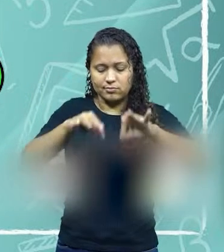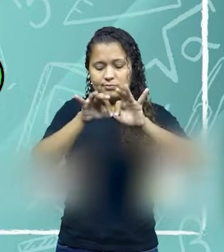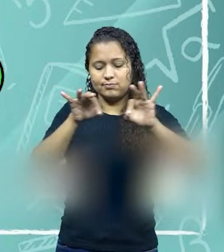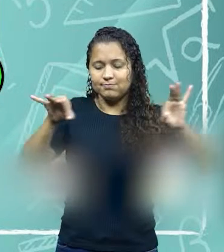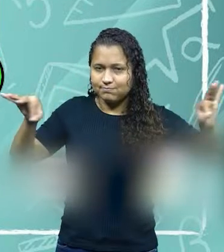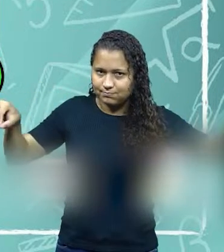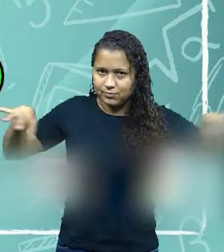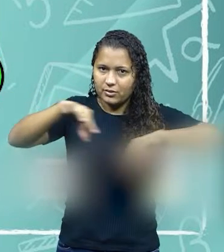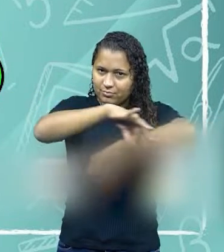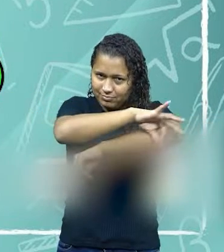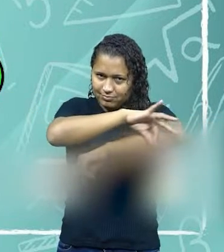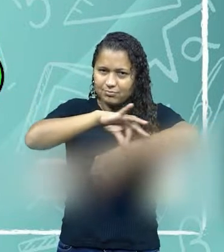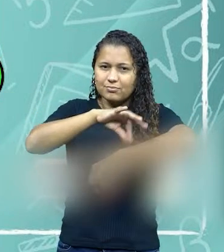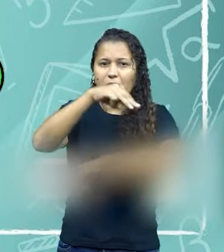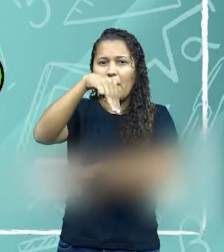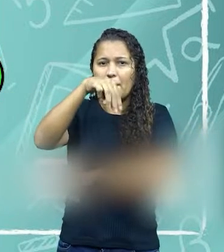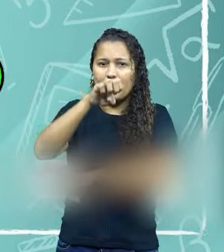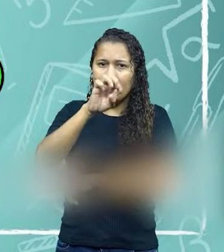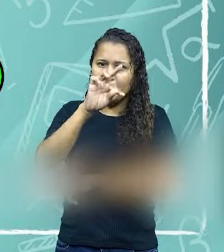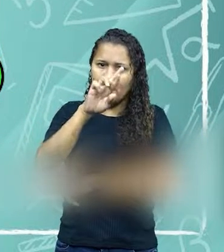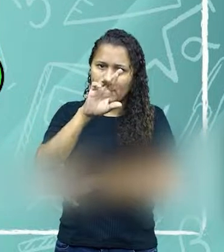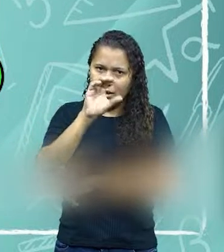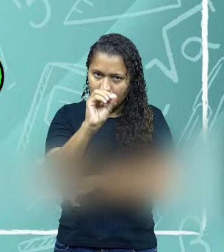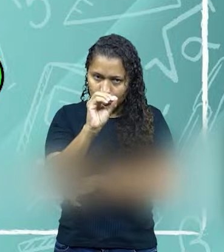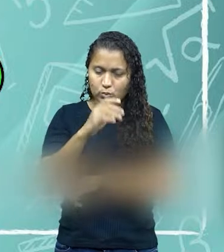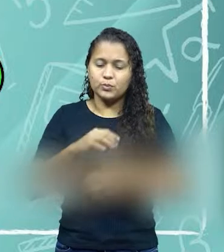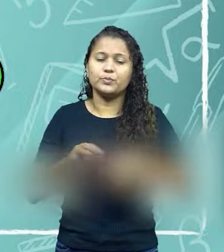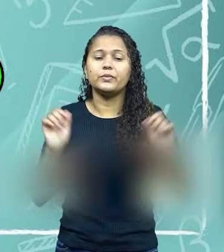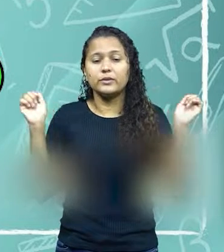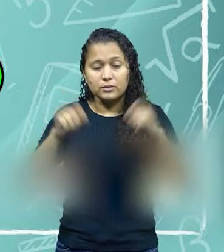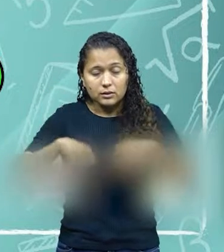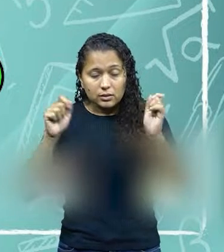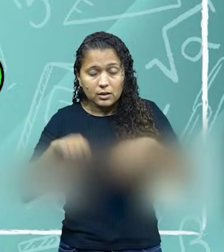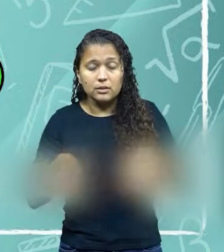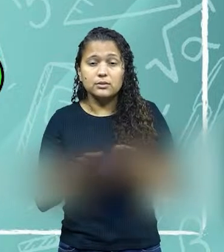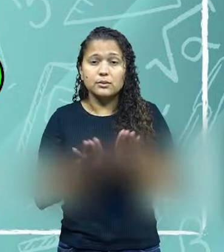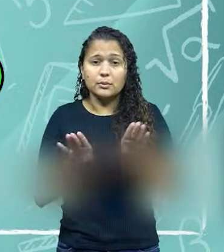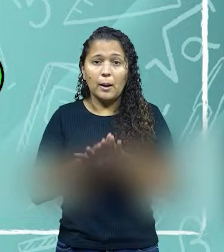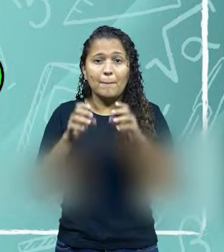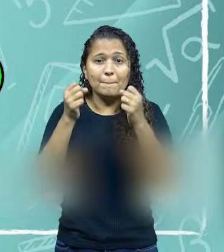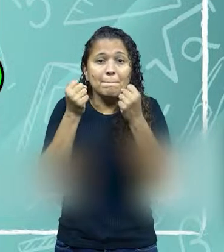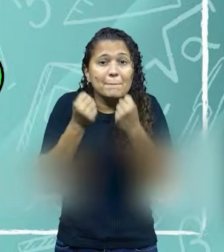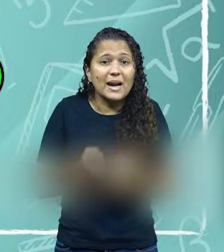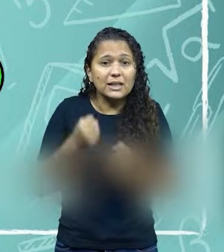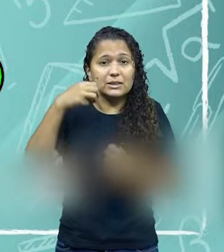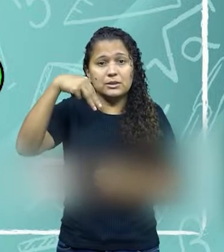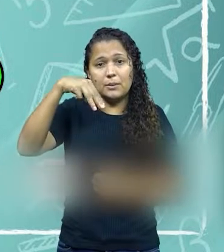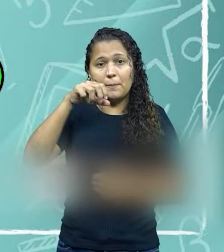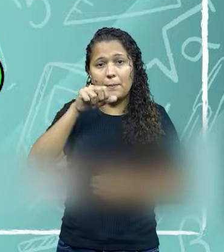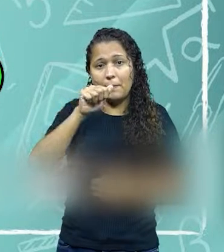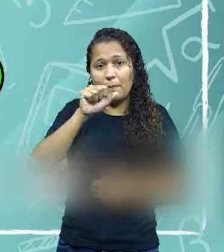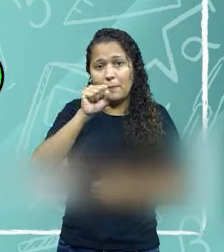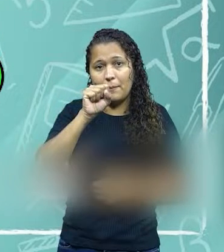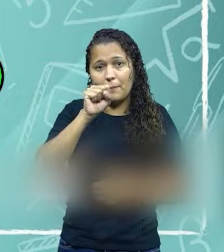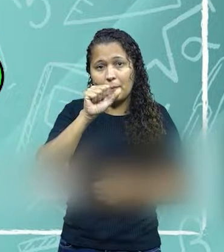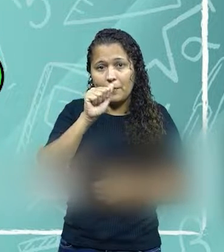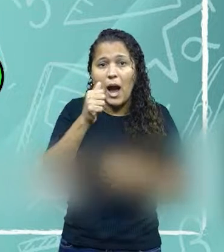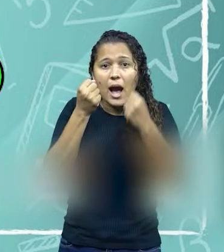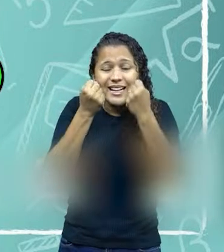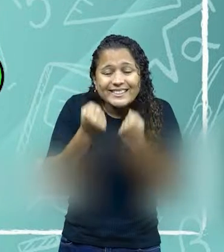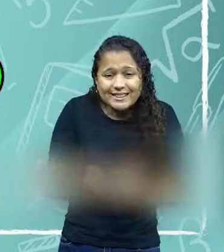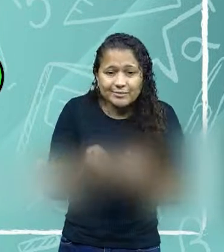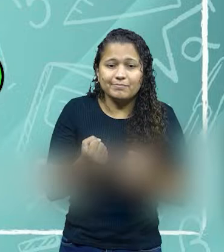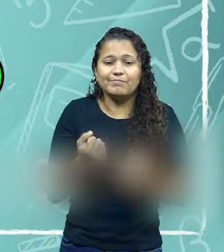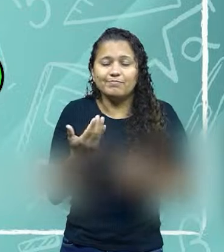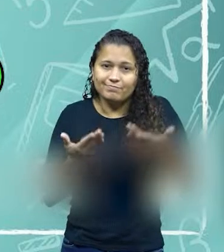a partir do metro, né, do centímetro. Nós podemos medir a massa, o peso. Nós podemos